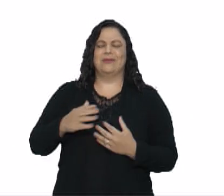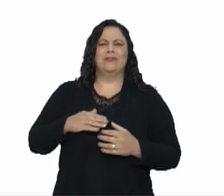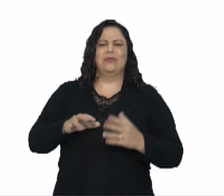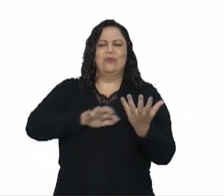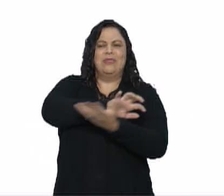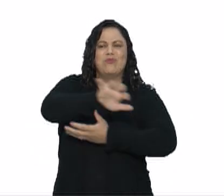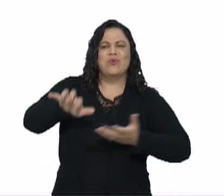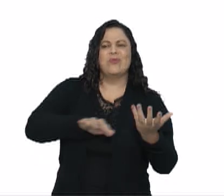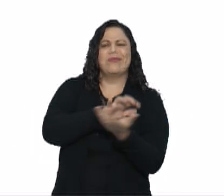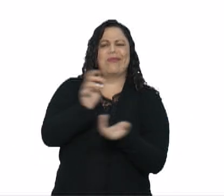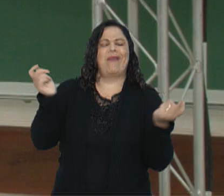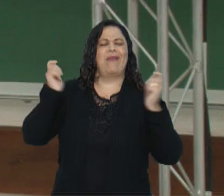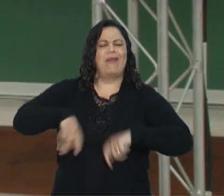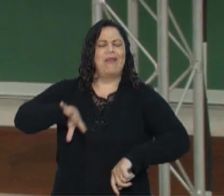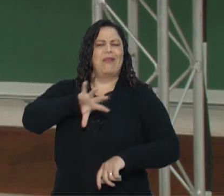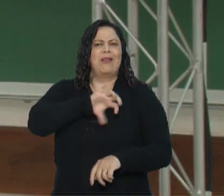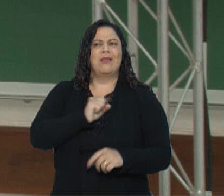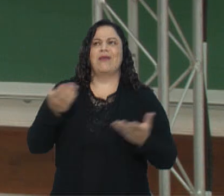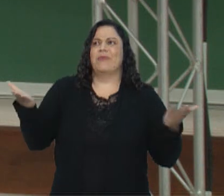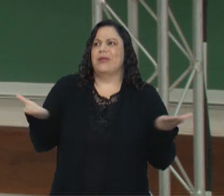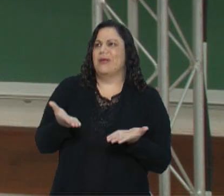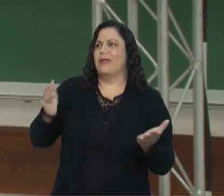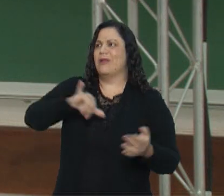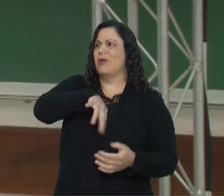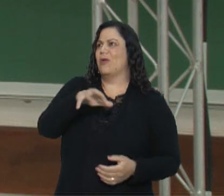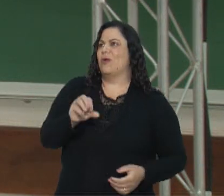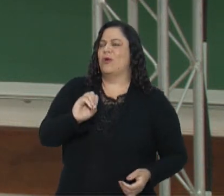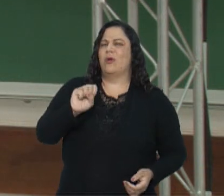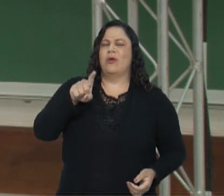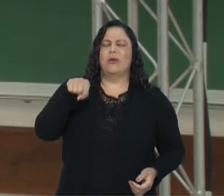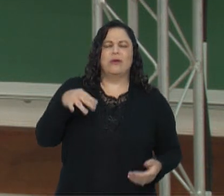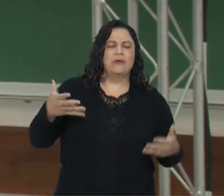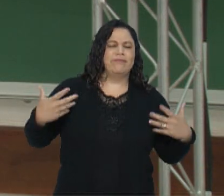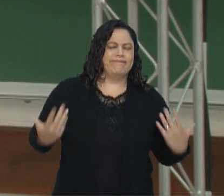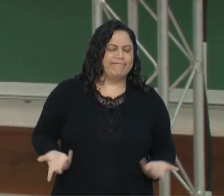protesta. E agora, José?